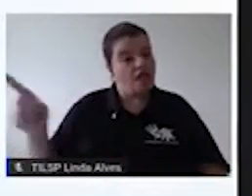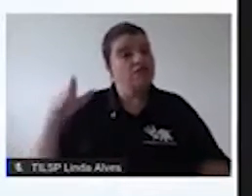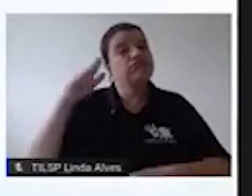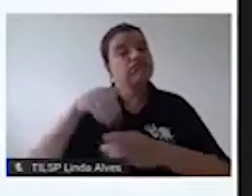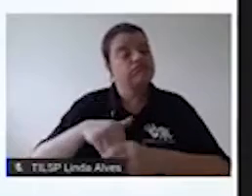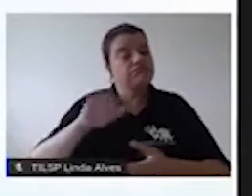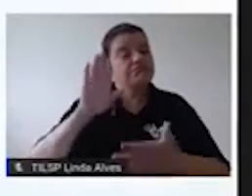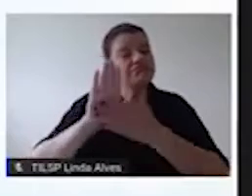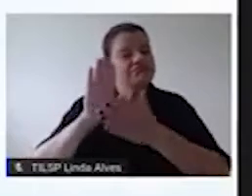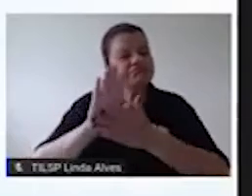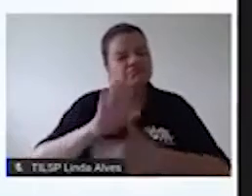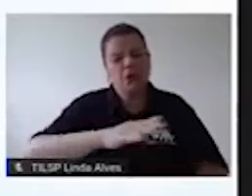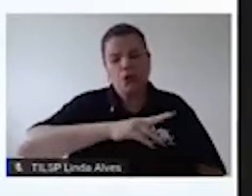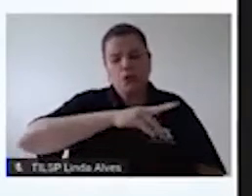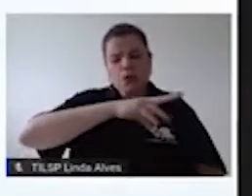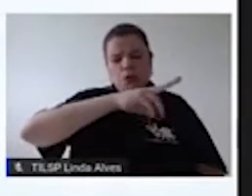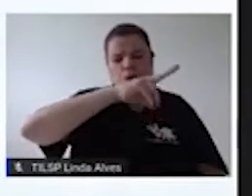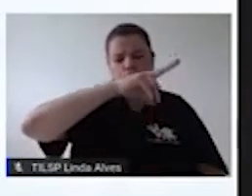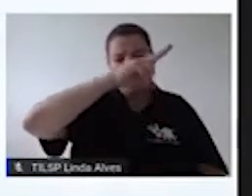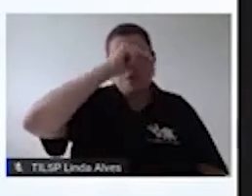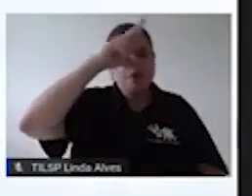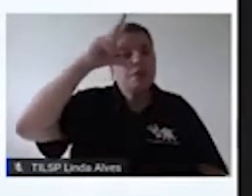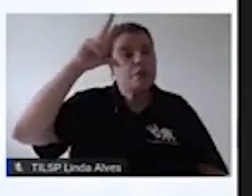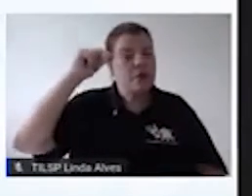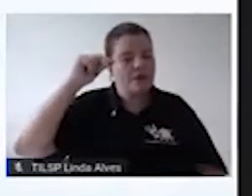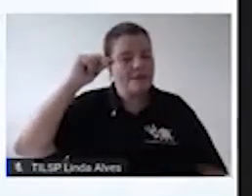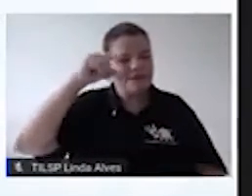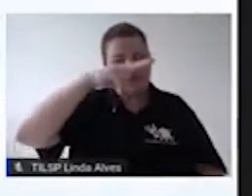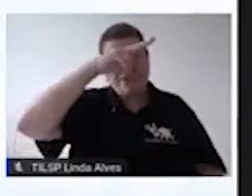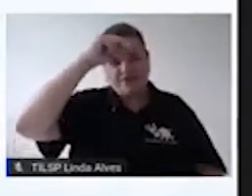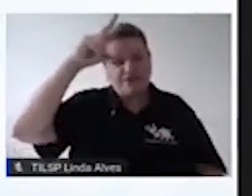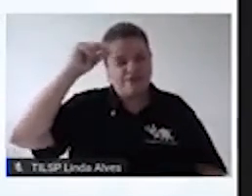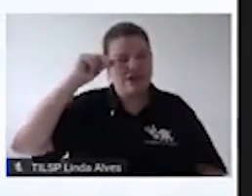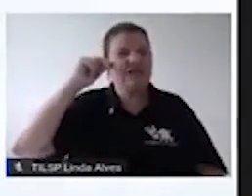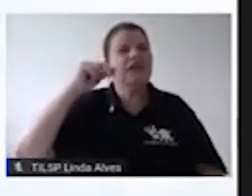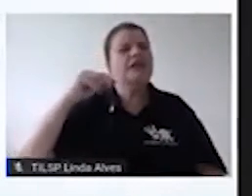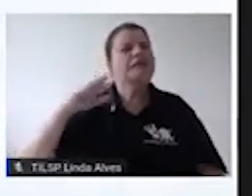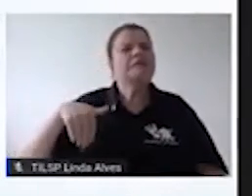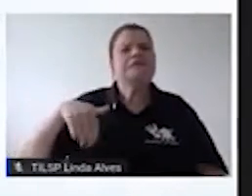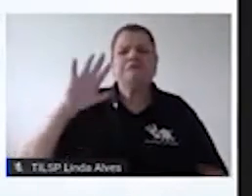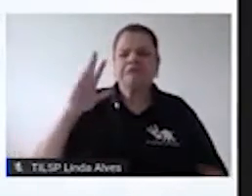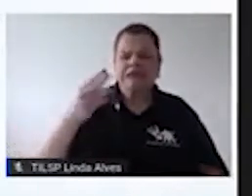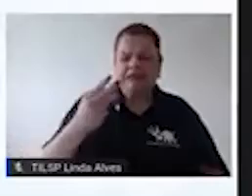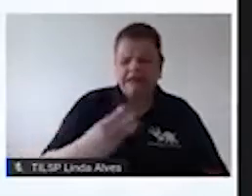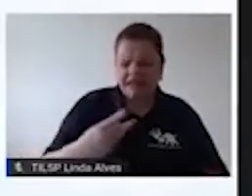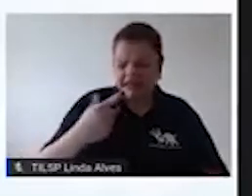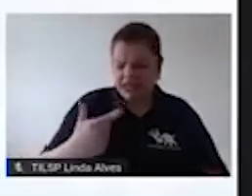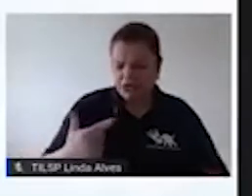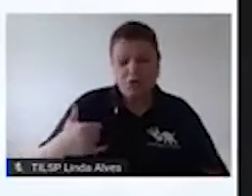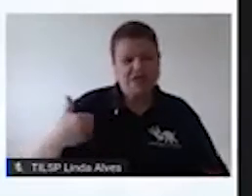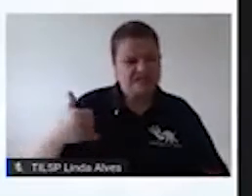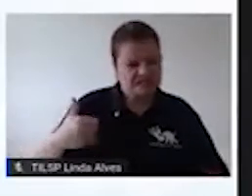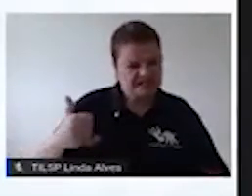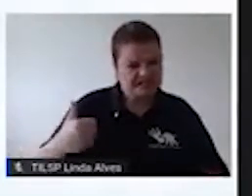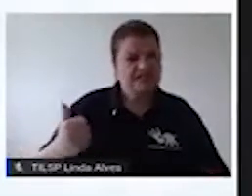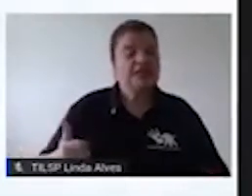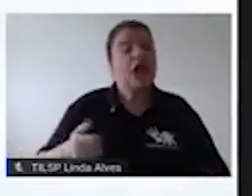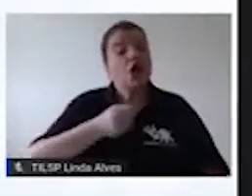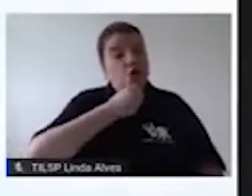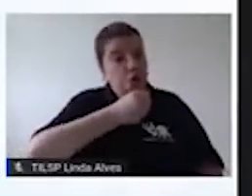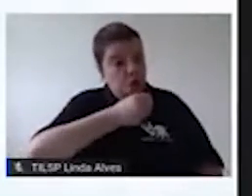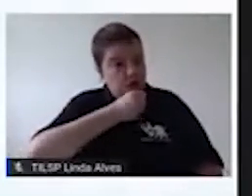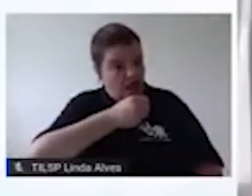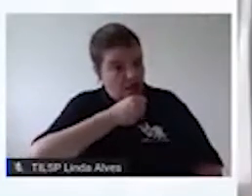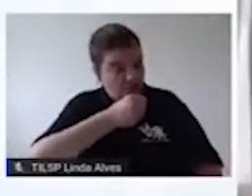com mais de 80% dos votos, 32 anos, super jovem, uma jornalista,